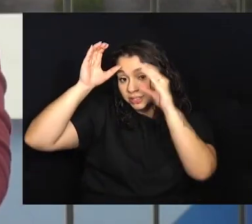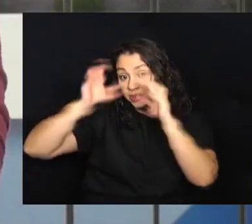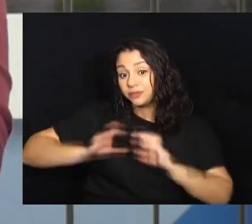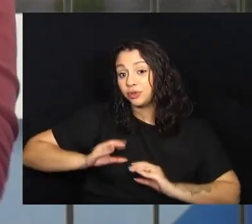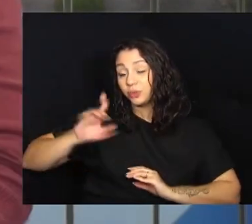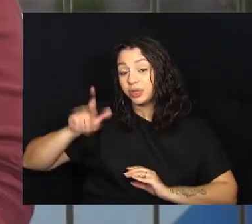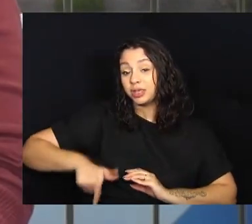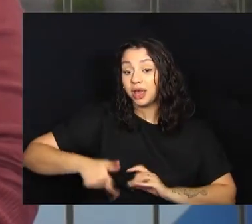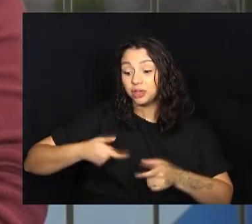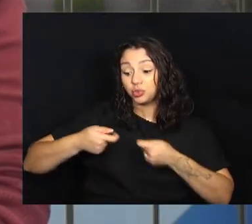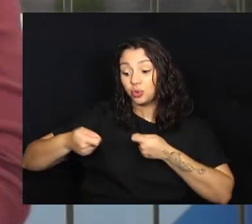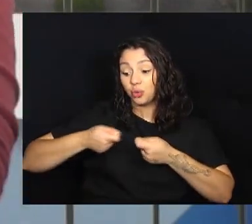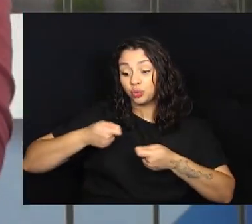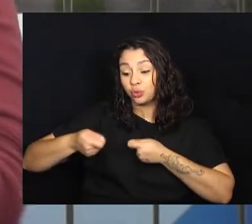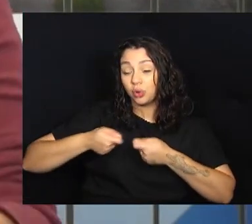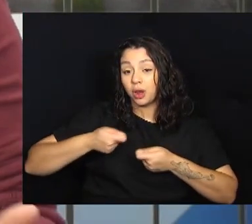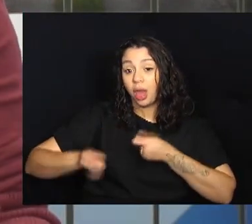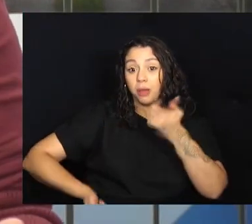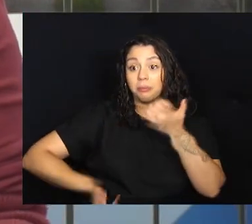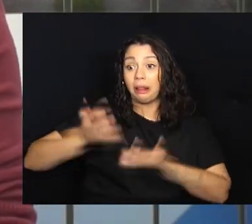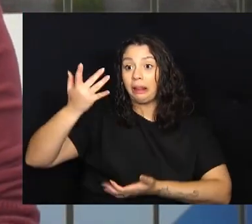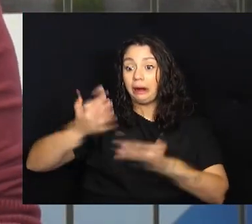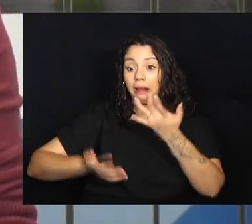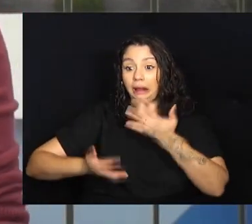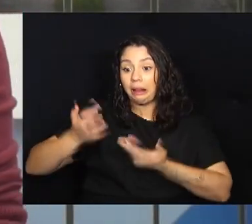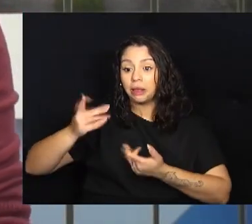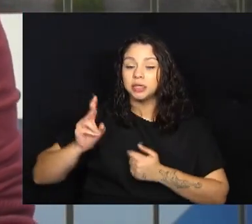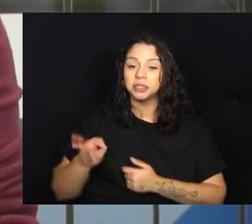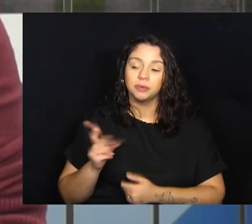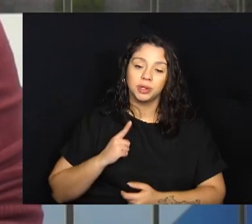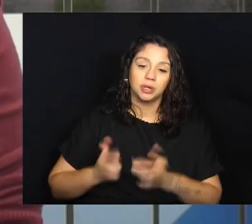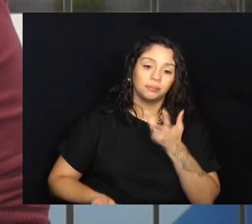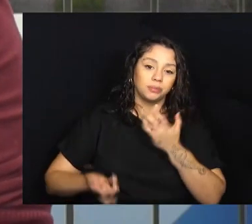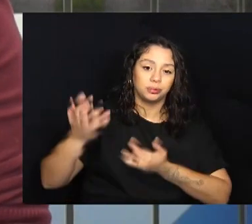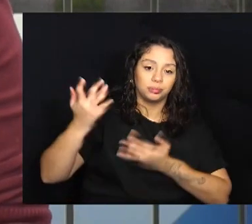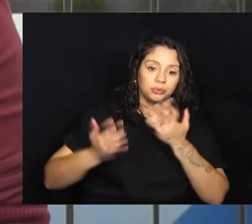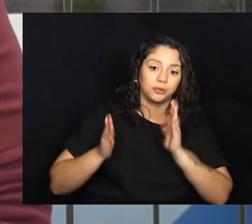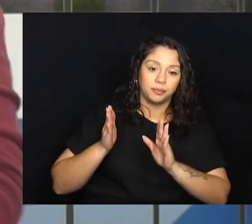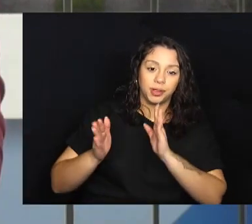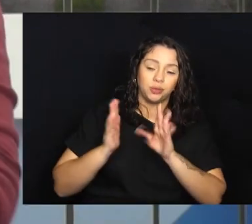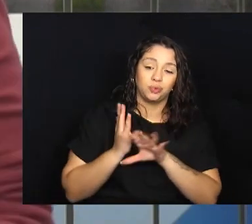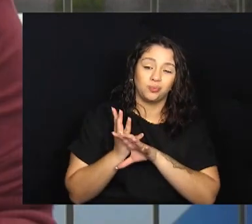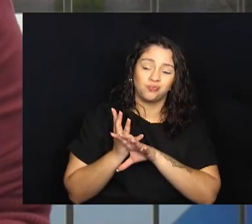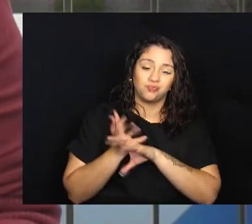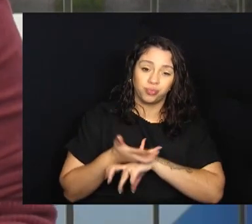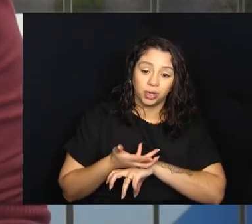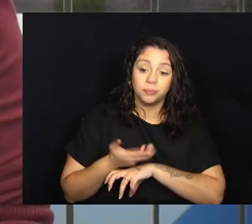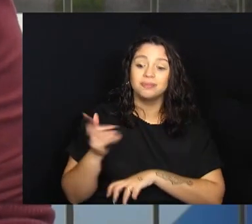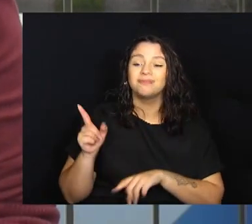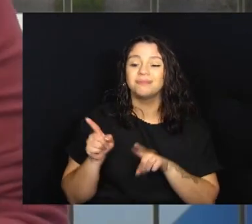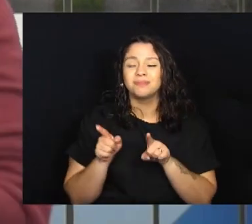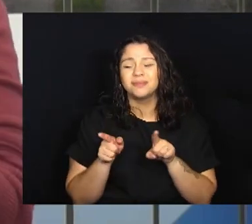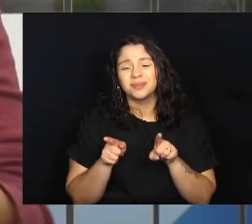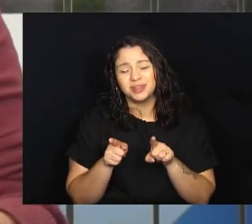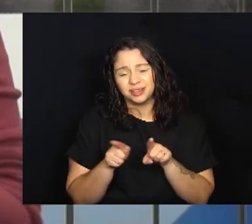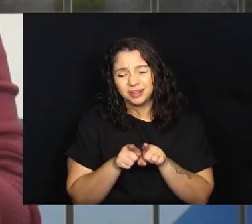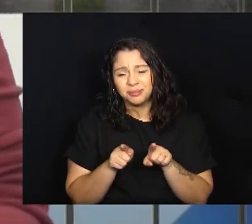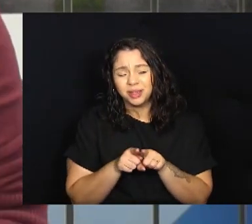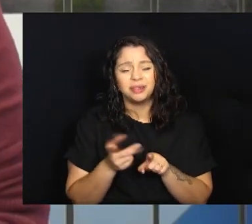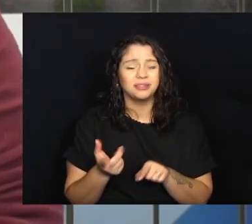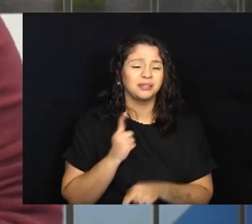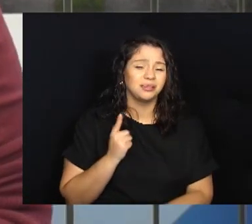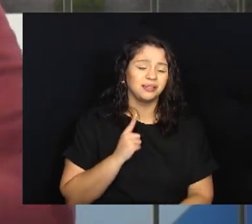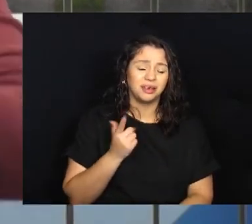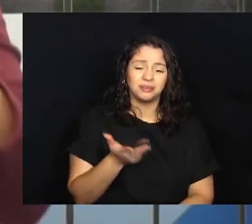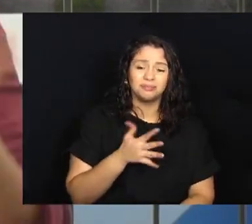de controlar os focos de incêndio, porque sempre tem focos de incêndio durante o período da seca. Com o El Niño, que tá, né, a gente está